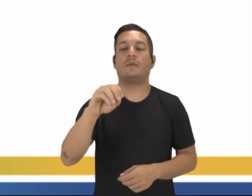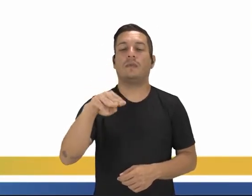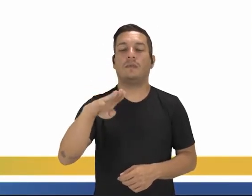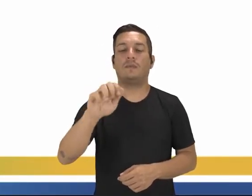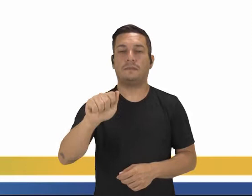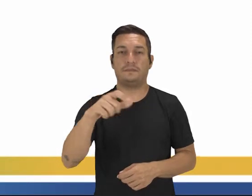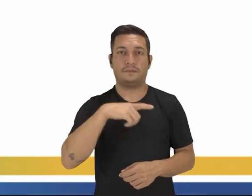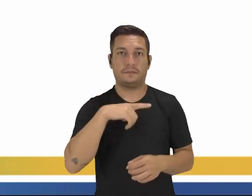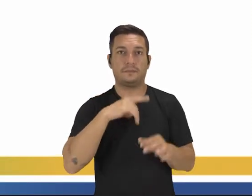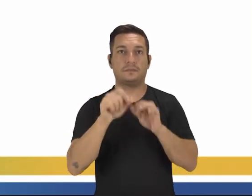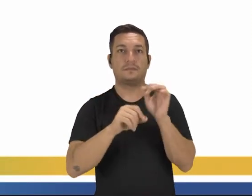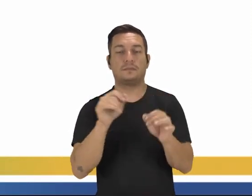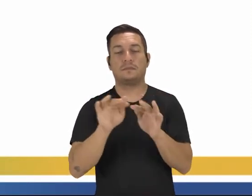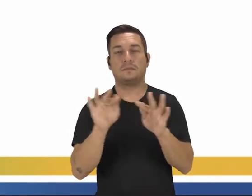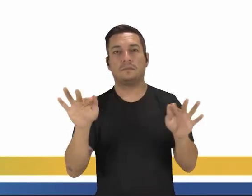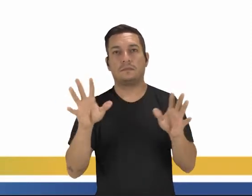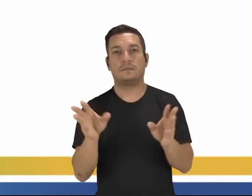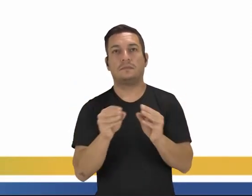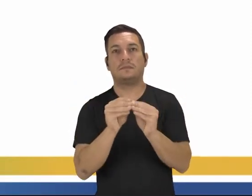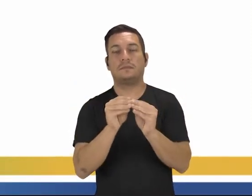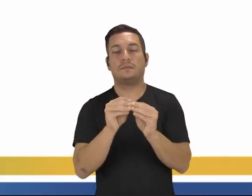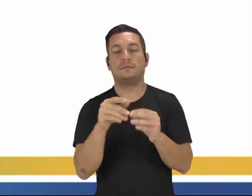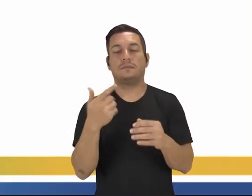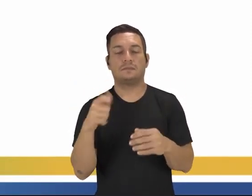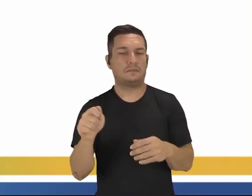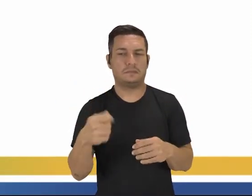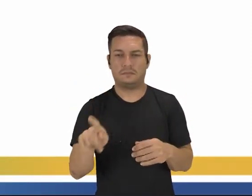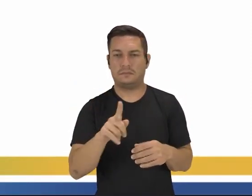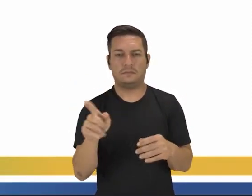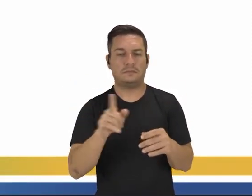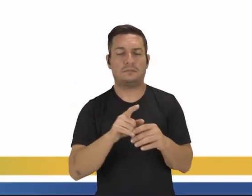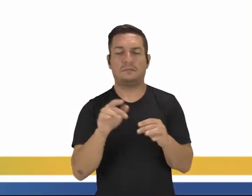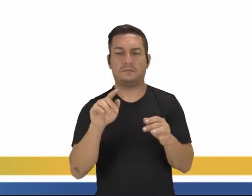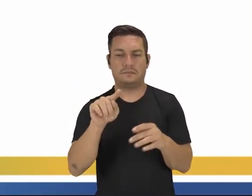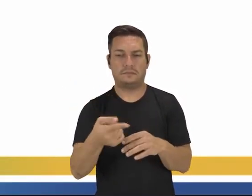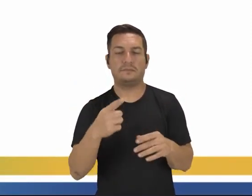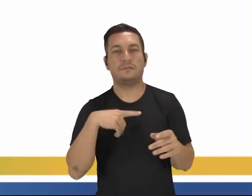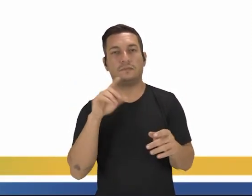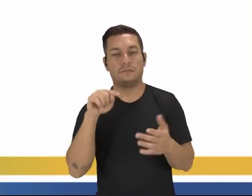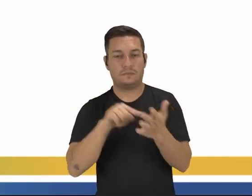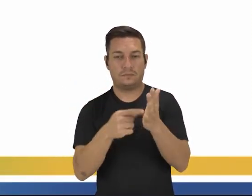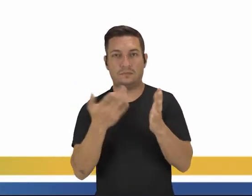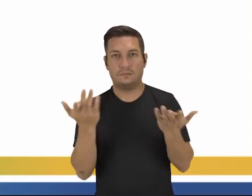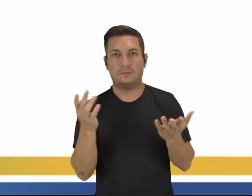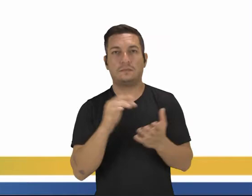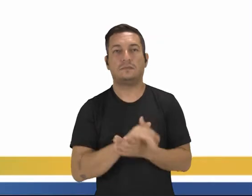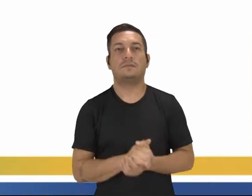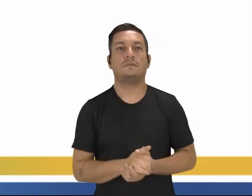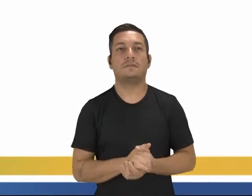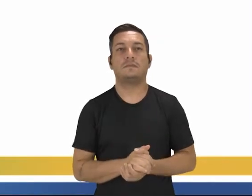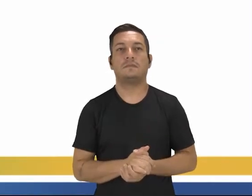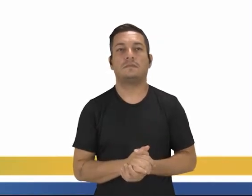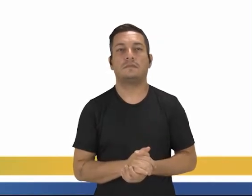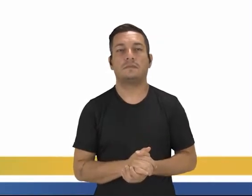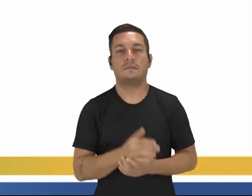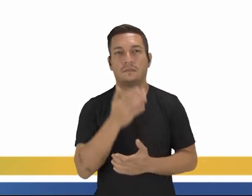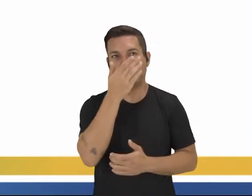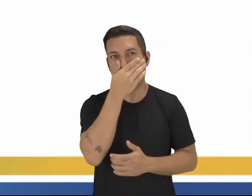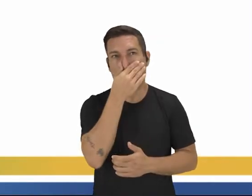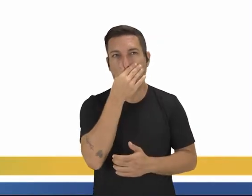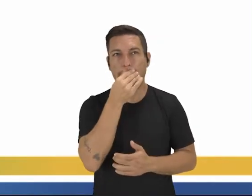quando eu tenho uma oração completa, eu não necessito da vírgula e apenas o ponto final. Então, vamos lá. De tal palo,